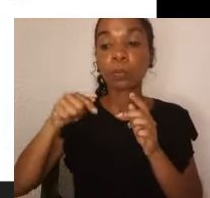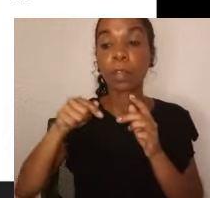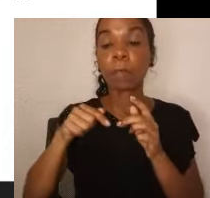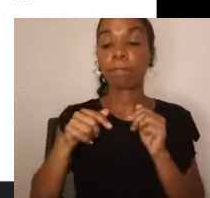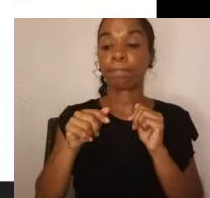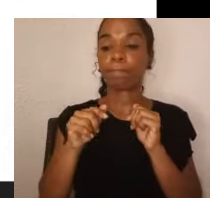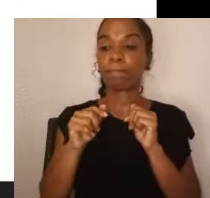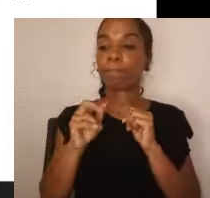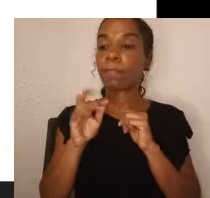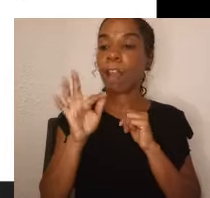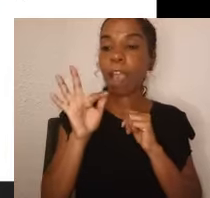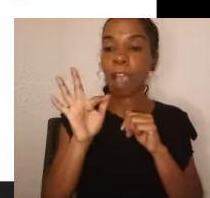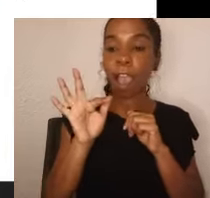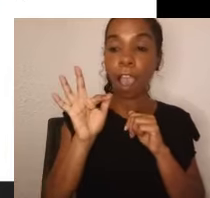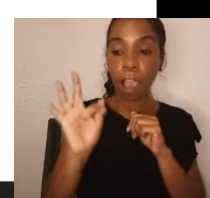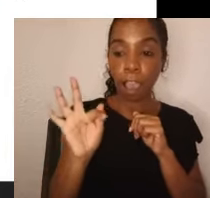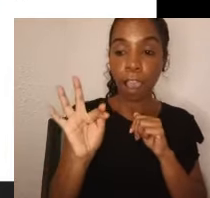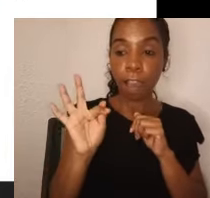contínua